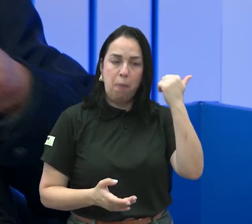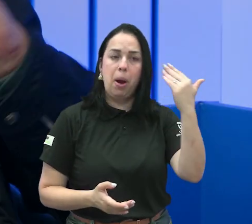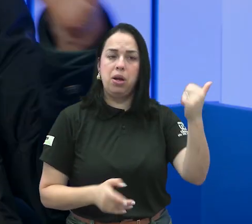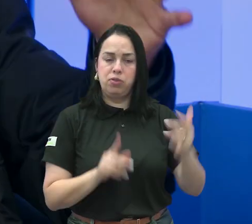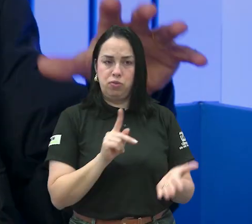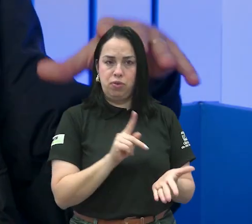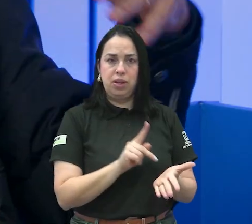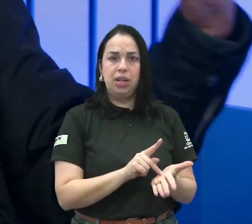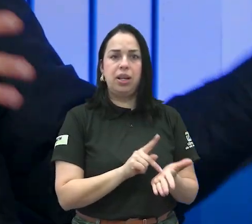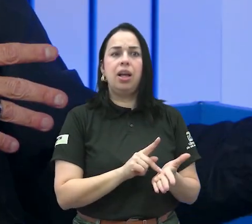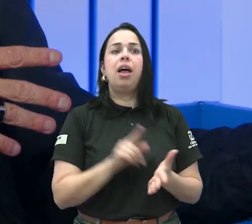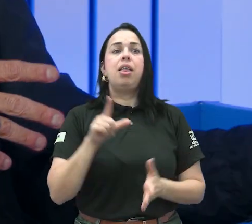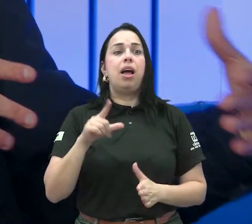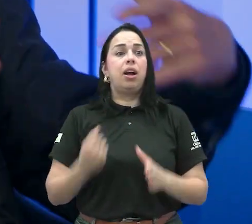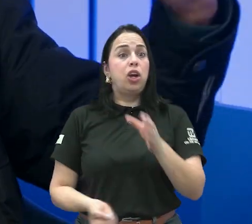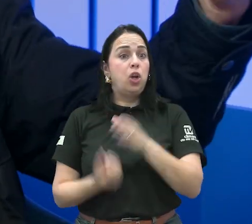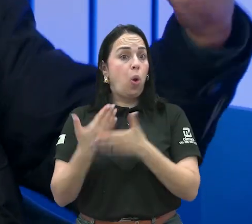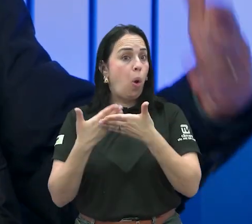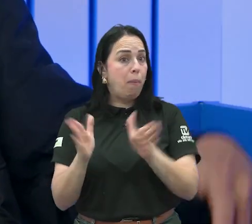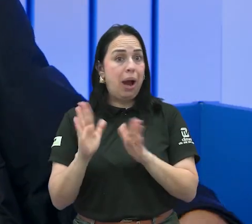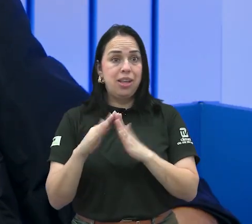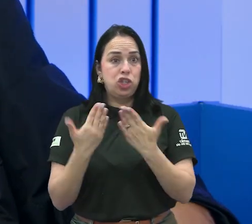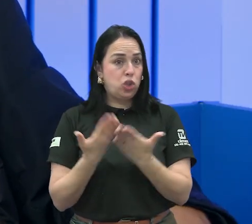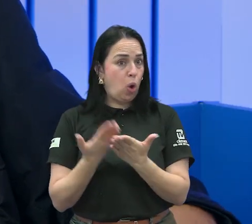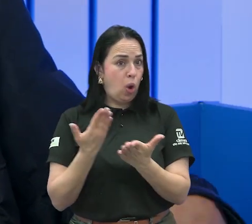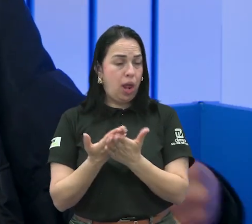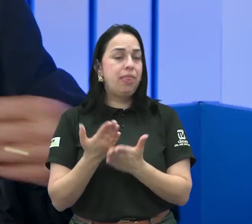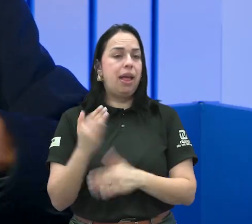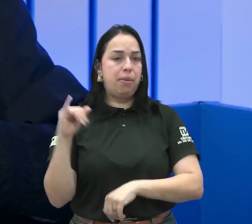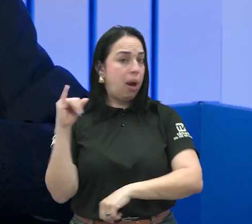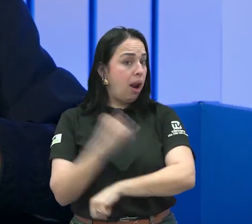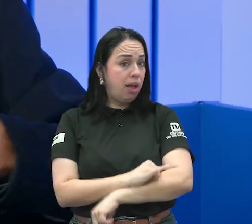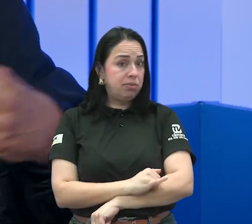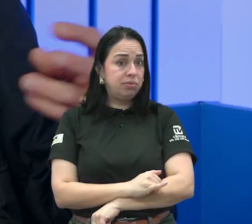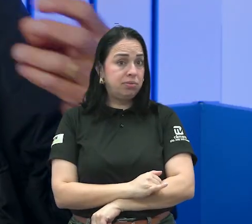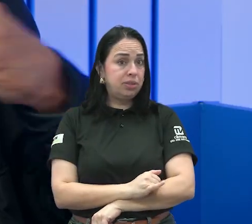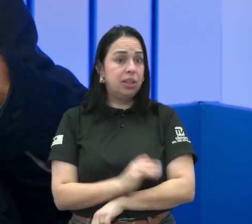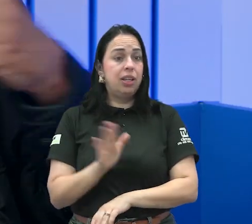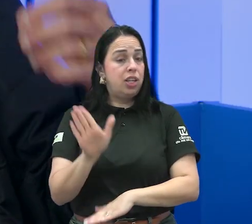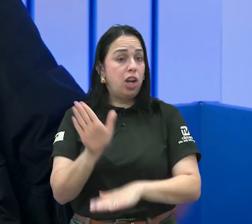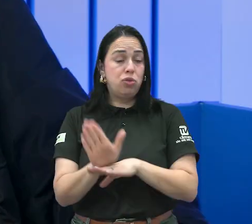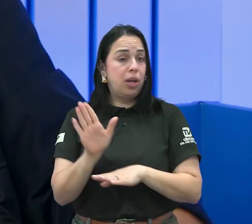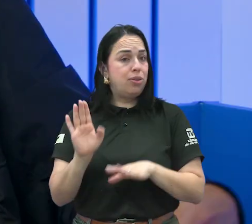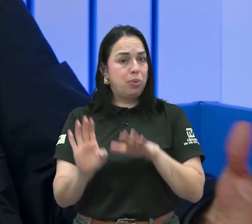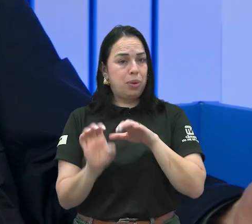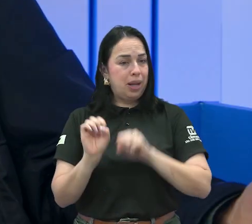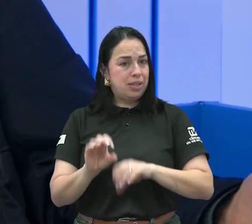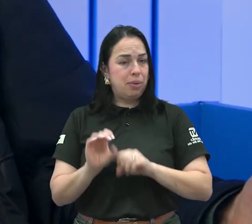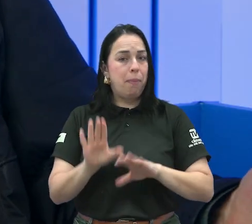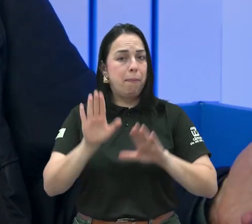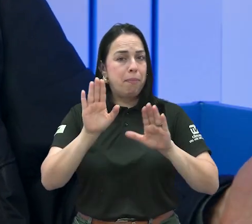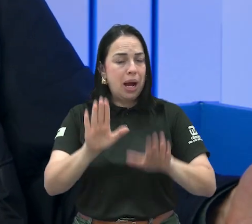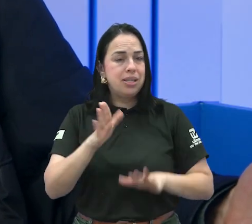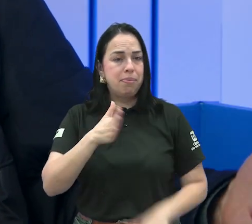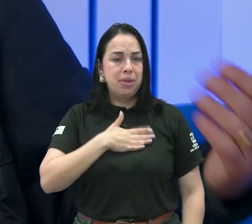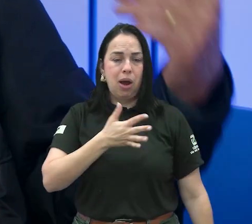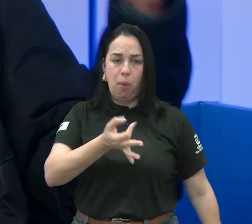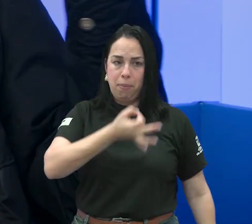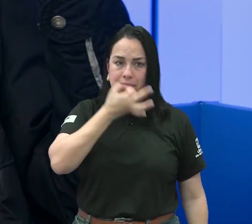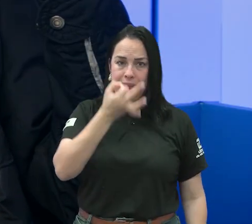e ela realmente, com a escola da Embraer e outros projetos, ajudam. Existem outros localizados, né? Mas eu acho que a